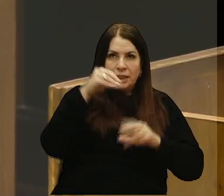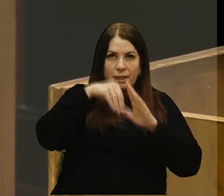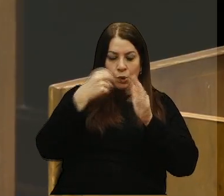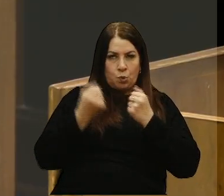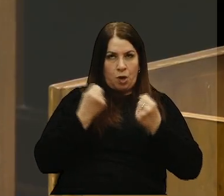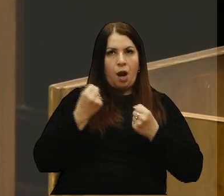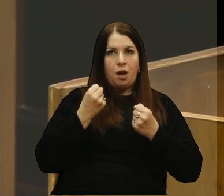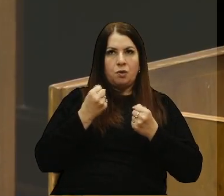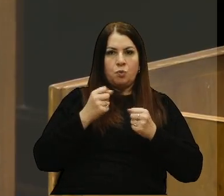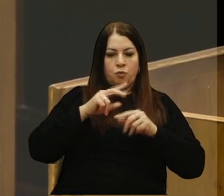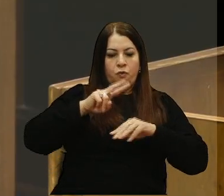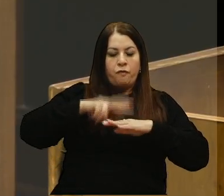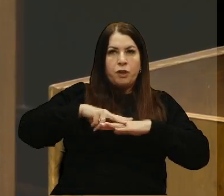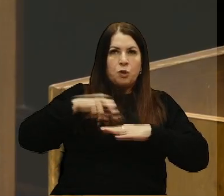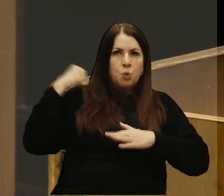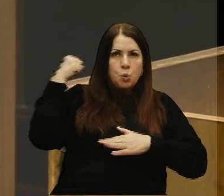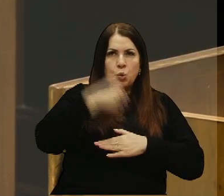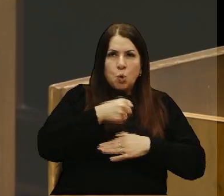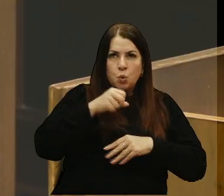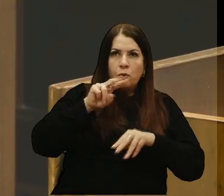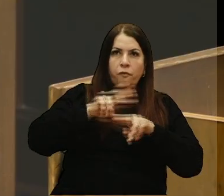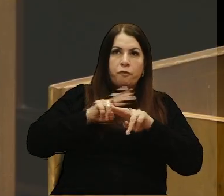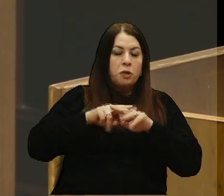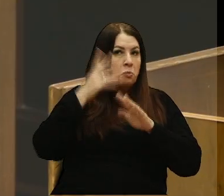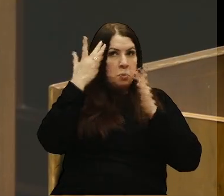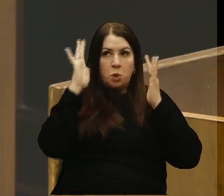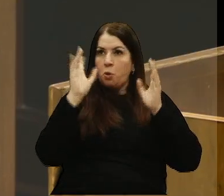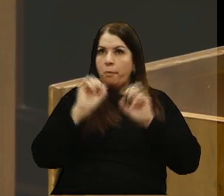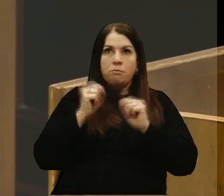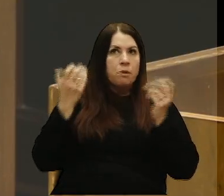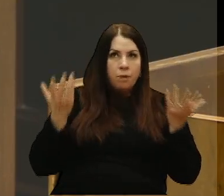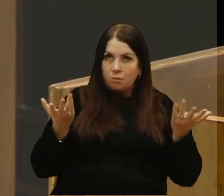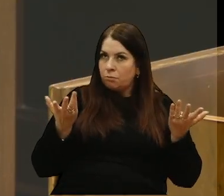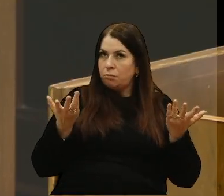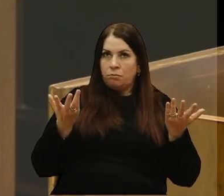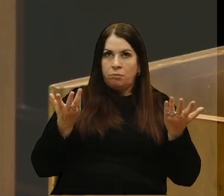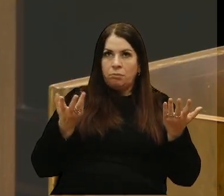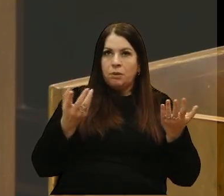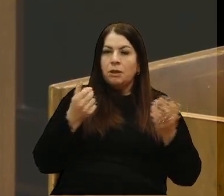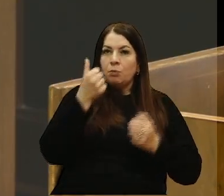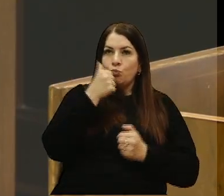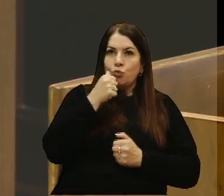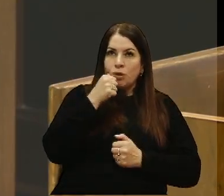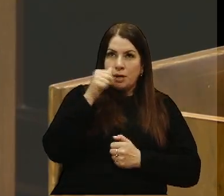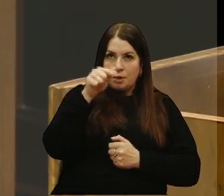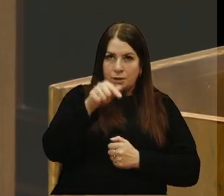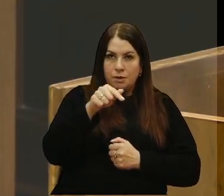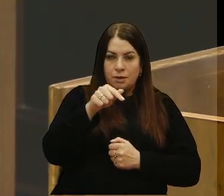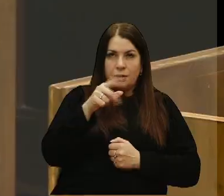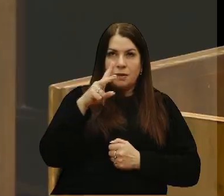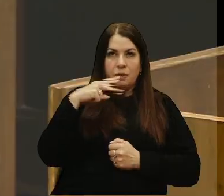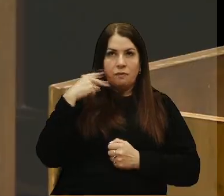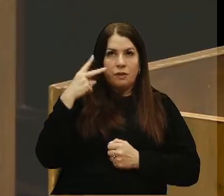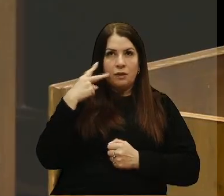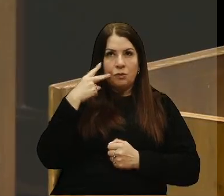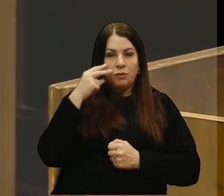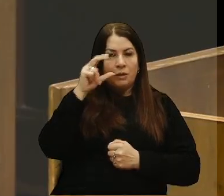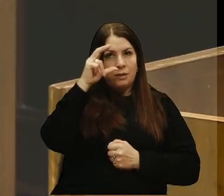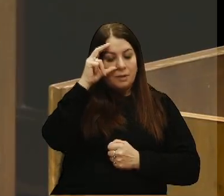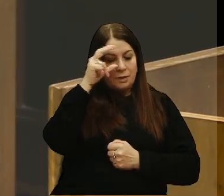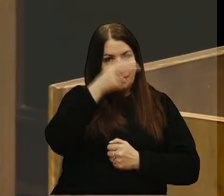quando subiu o vidro. Deu um soco no vidro, não sei como não quebrou. Mulheres aqui presente, vereadora